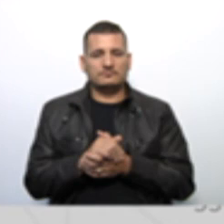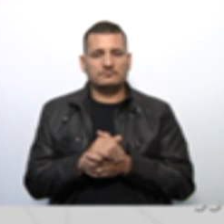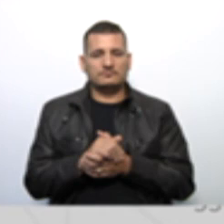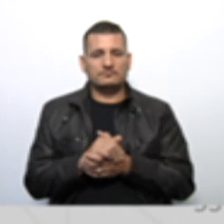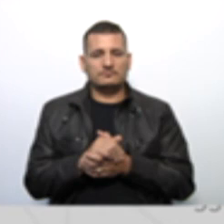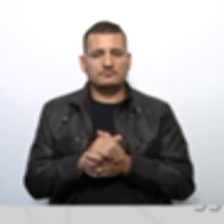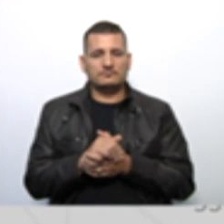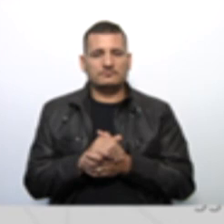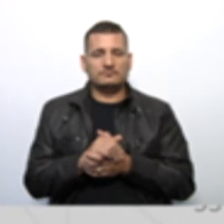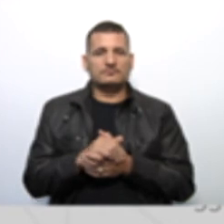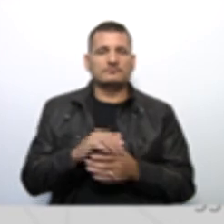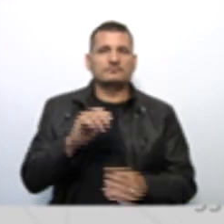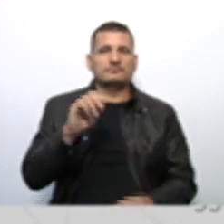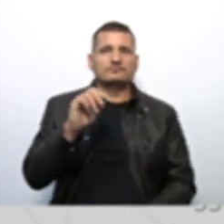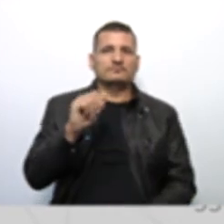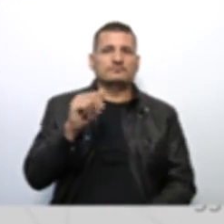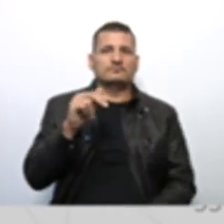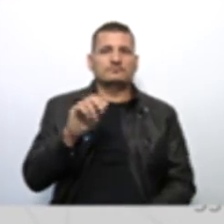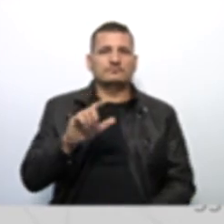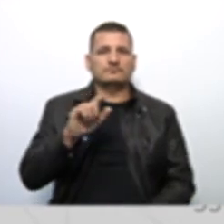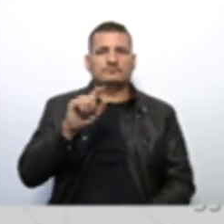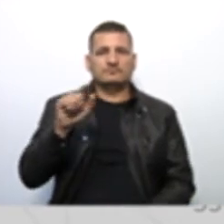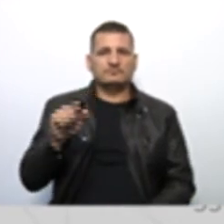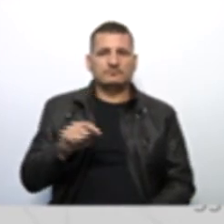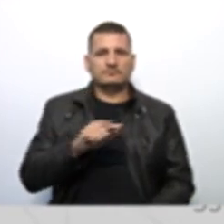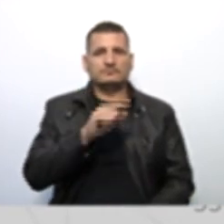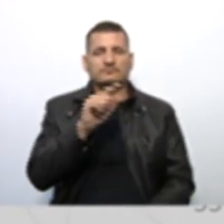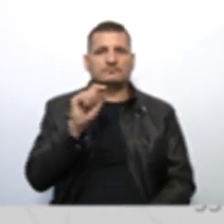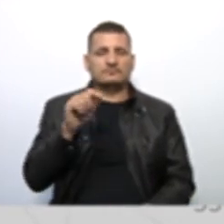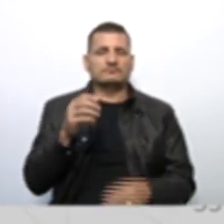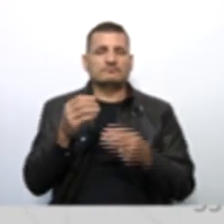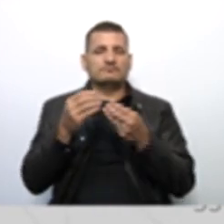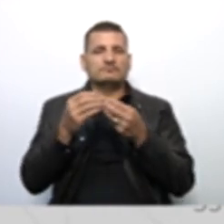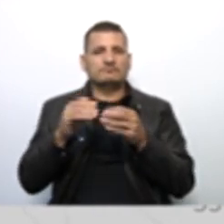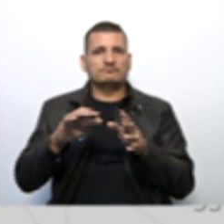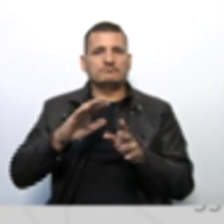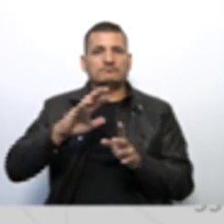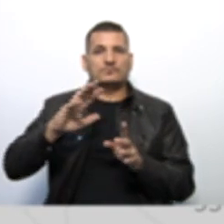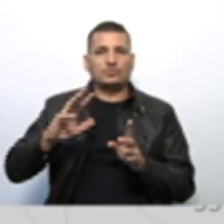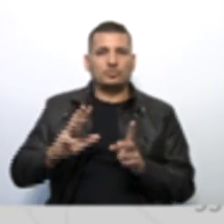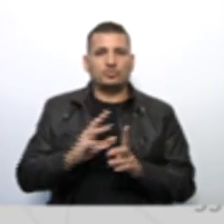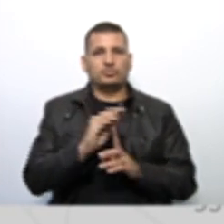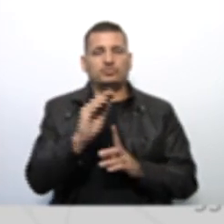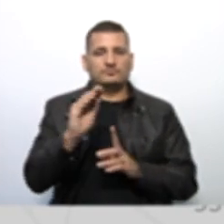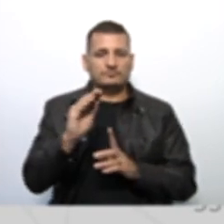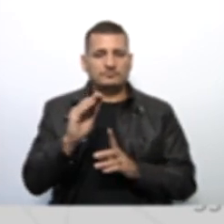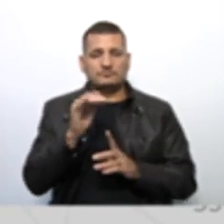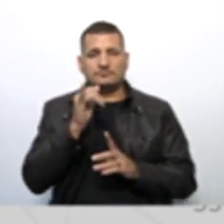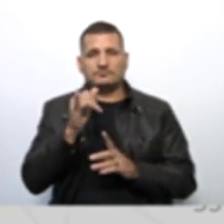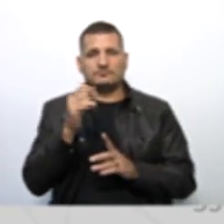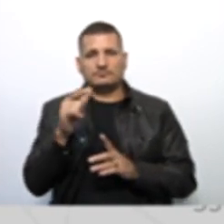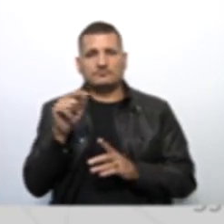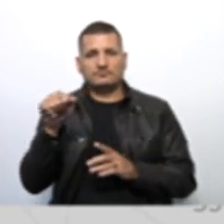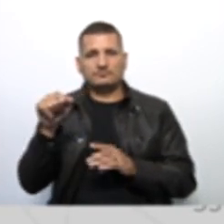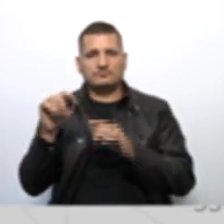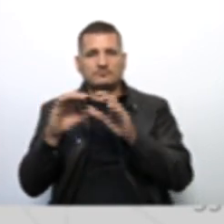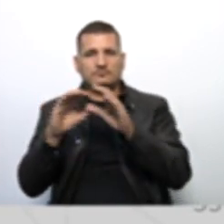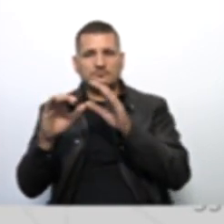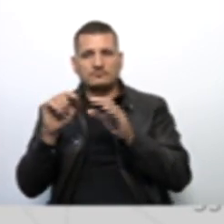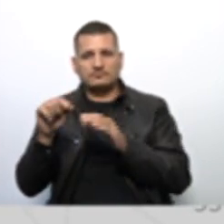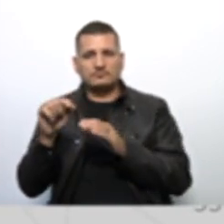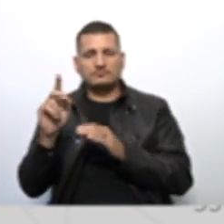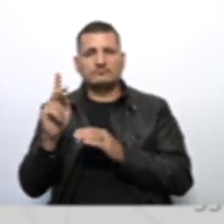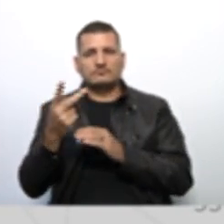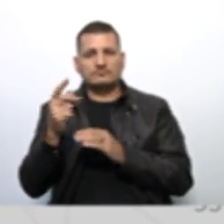na anel, o que acontece no anel? Compromete tudo, pessoal. Se eu não tenho a comunicação aqui, o que vai